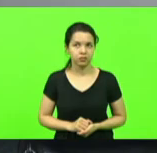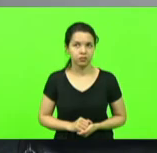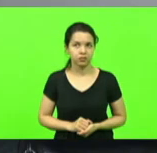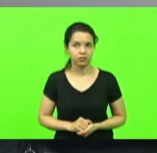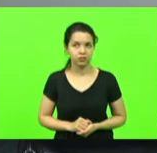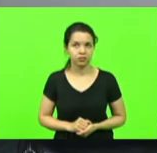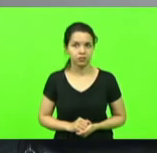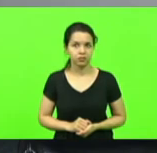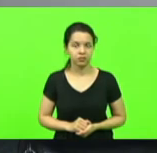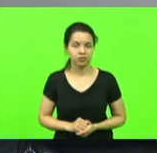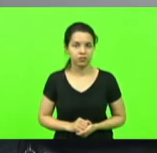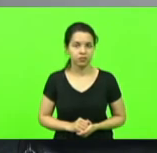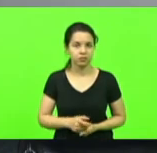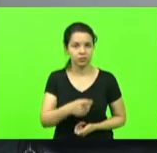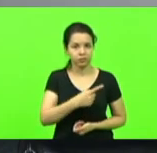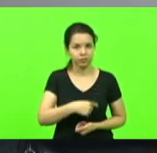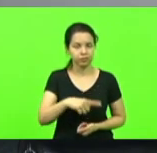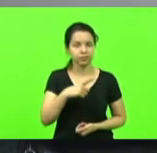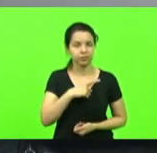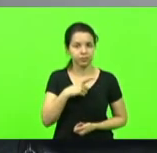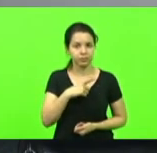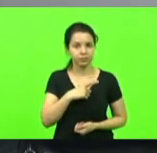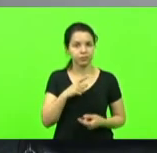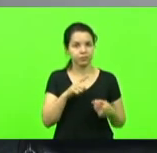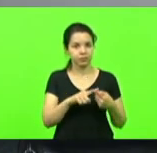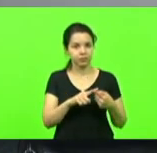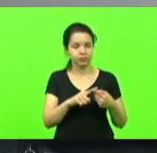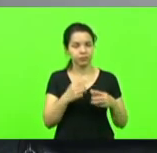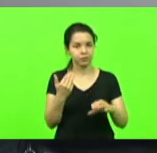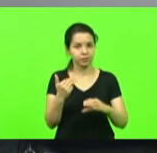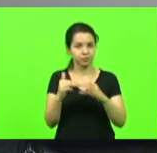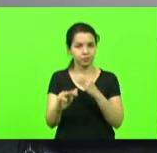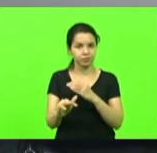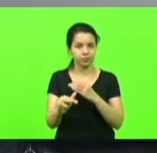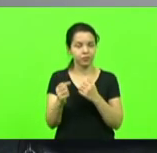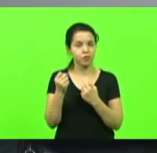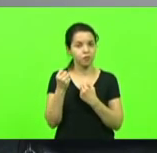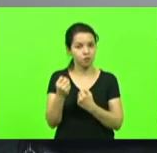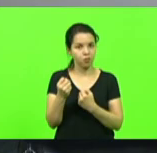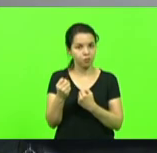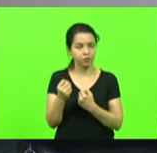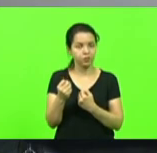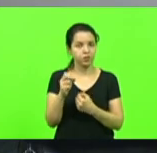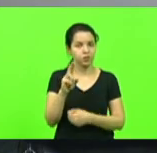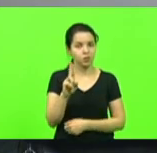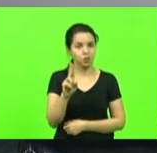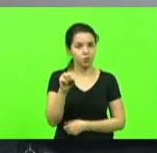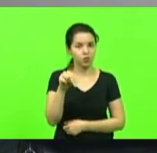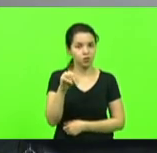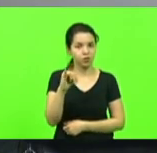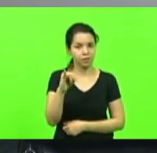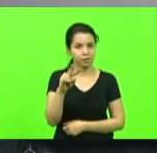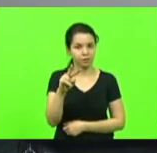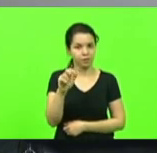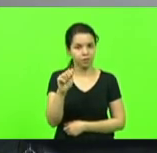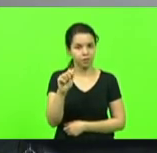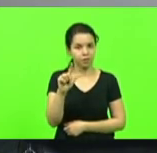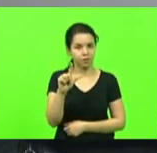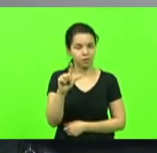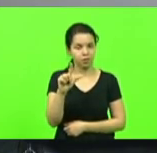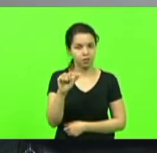Nós tivemos duas mensagens muito fortes da Univale e também